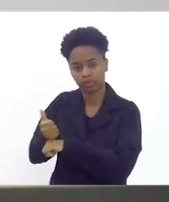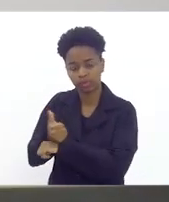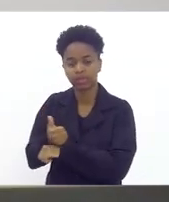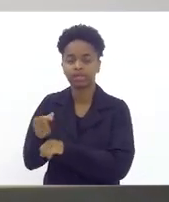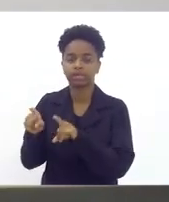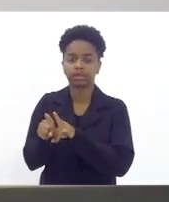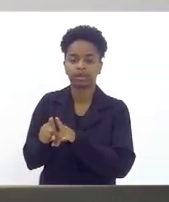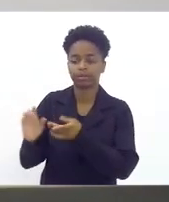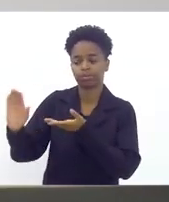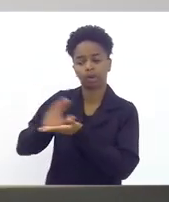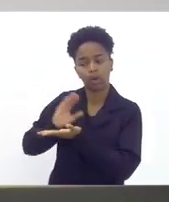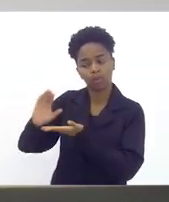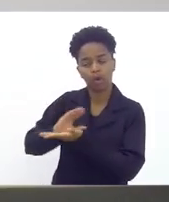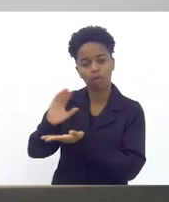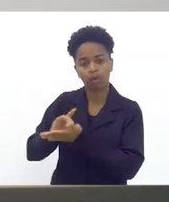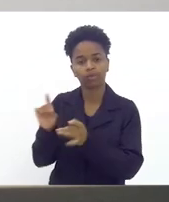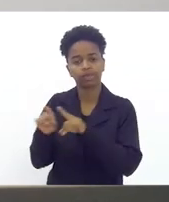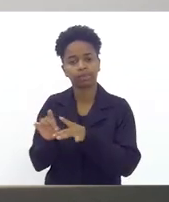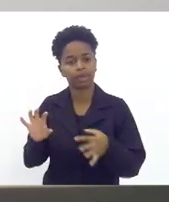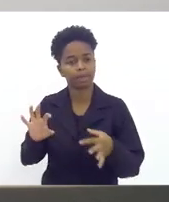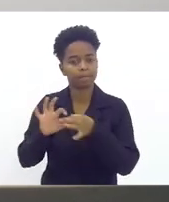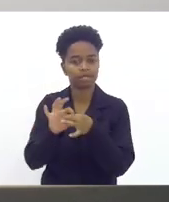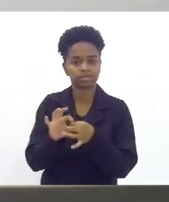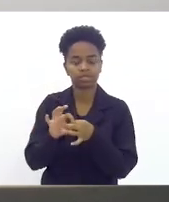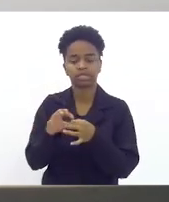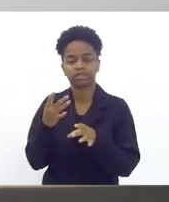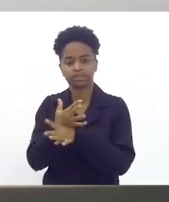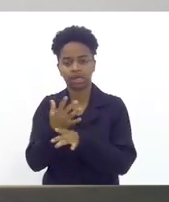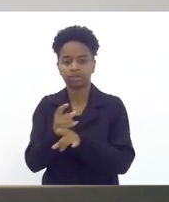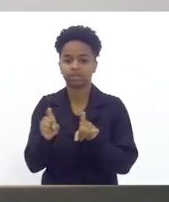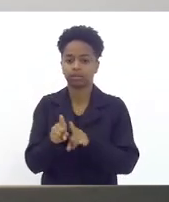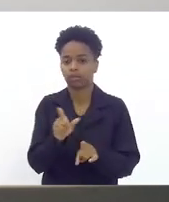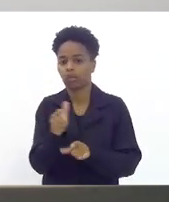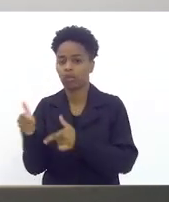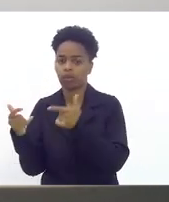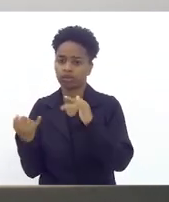de curso também parceria com o município